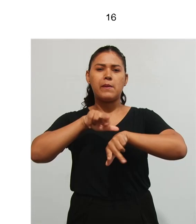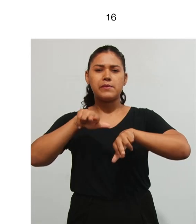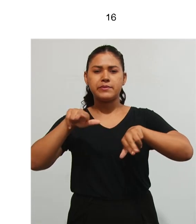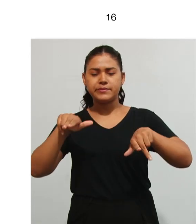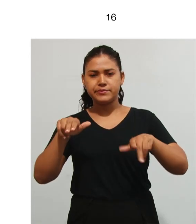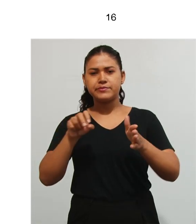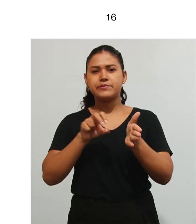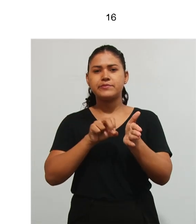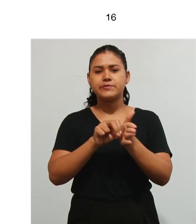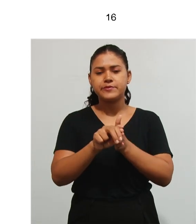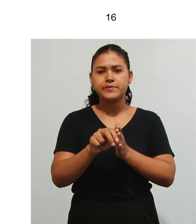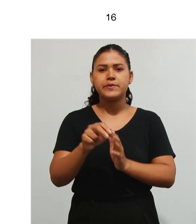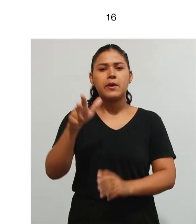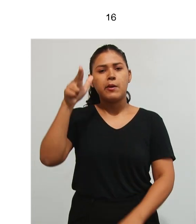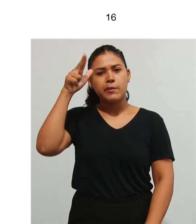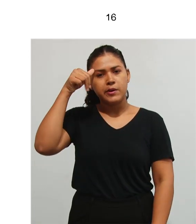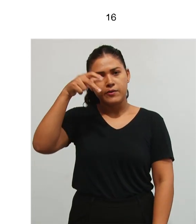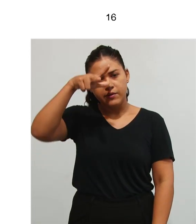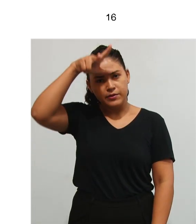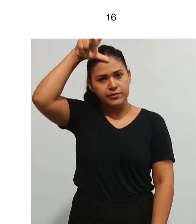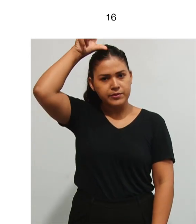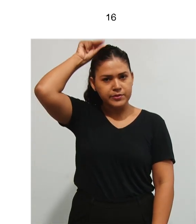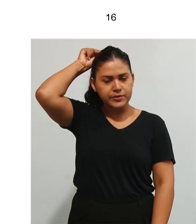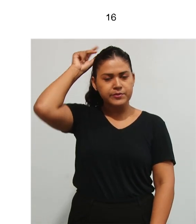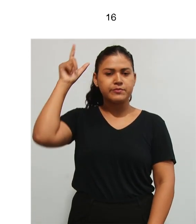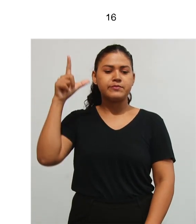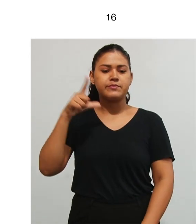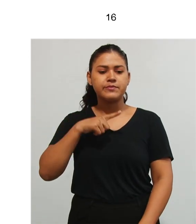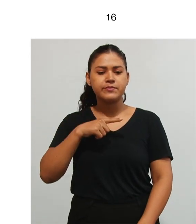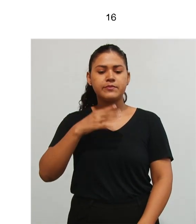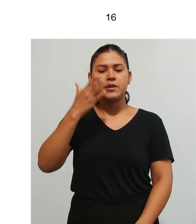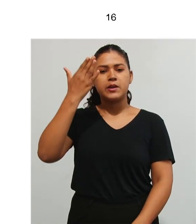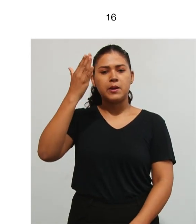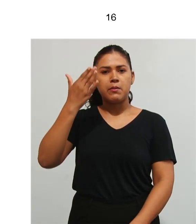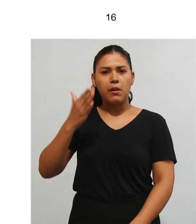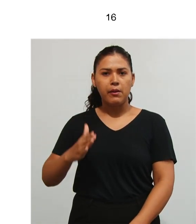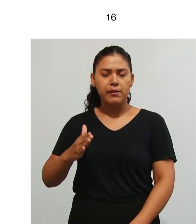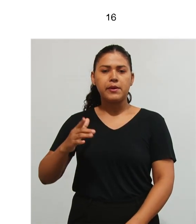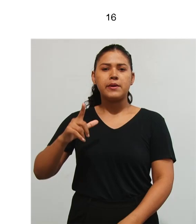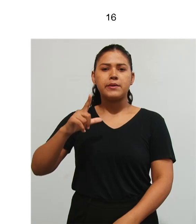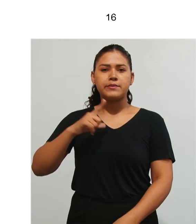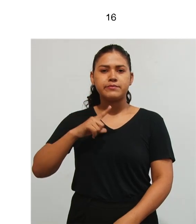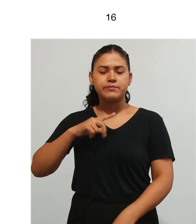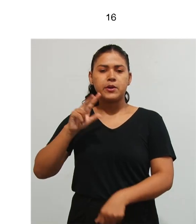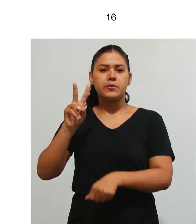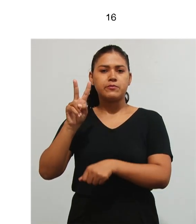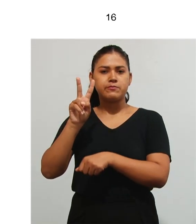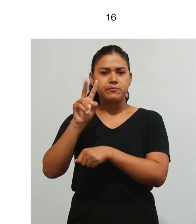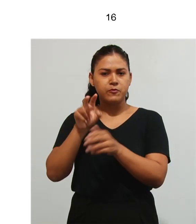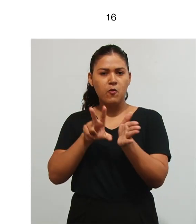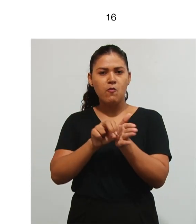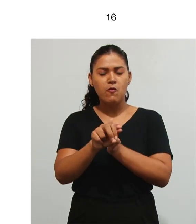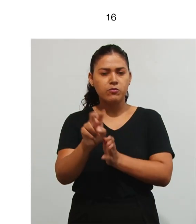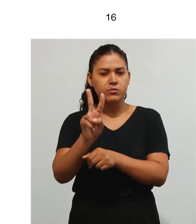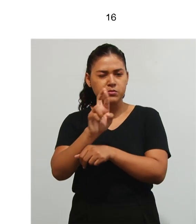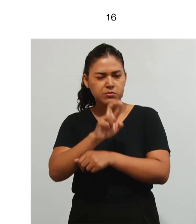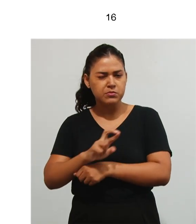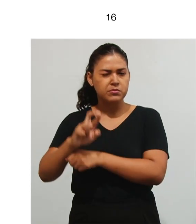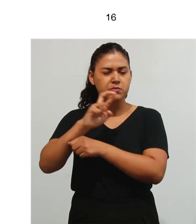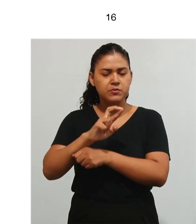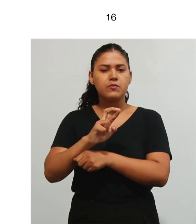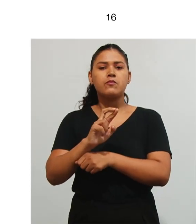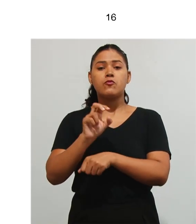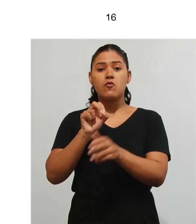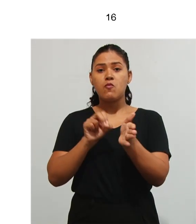mercado, né? Cavalos de Troia, Malware, Spyware, Keylogger, Ransomware, que é talvez uma das modalidades,